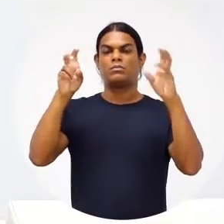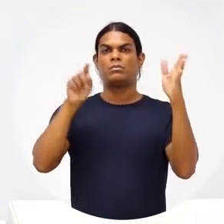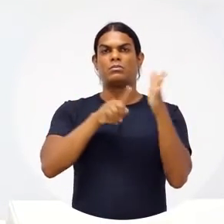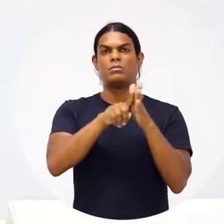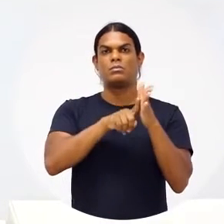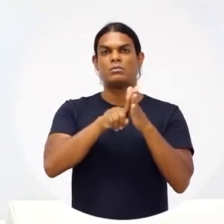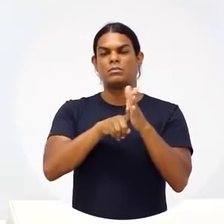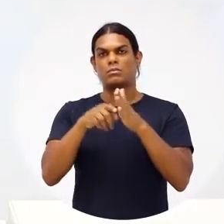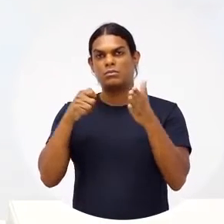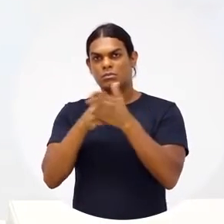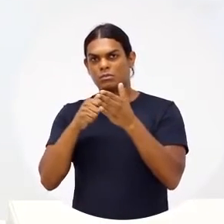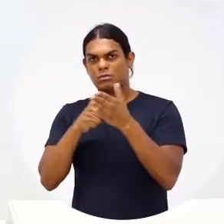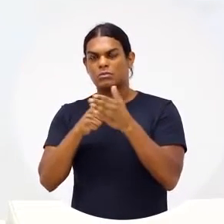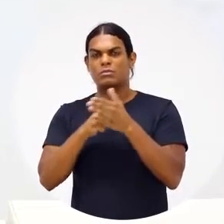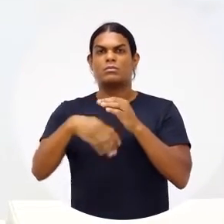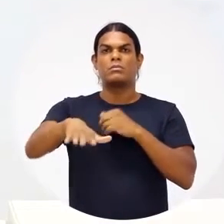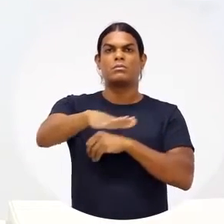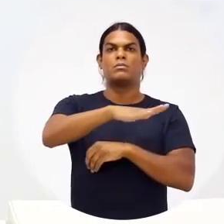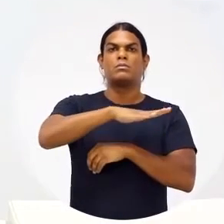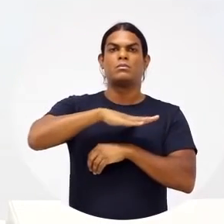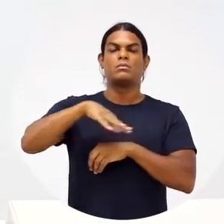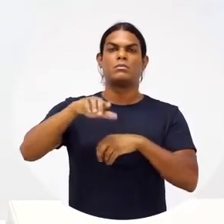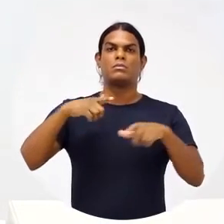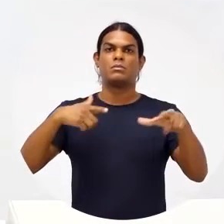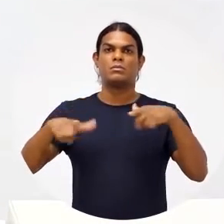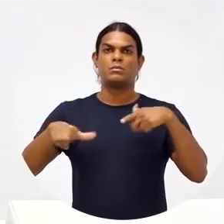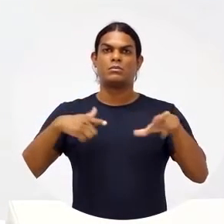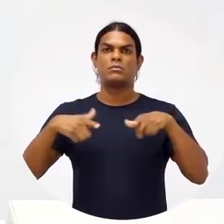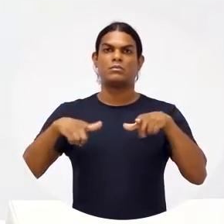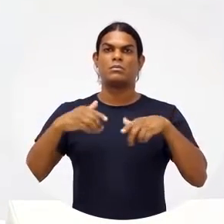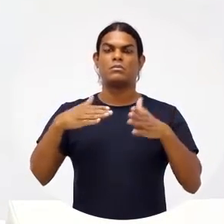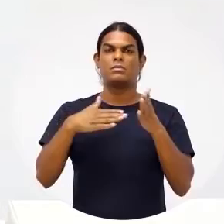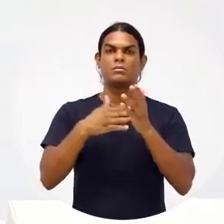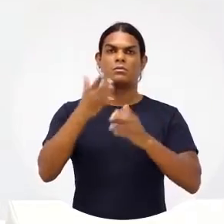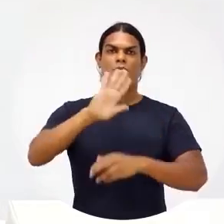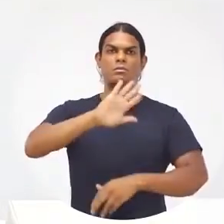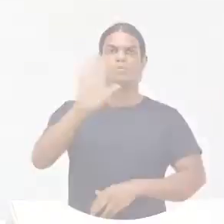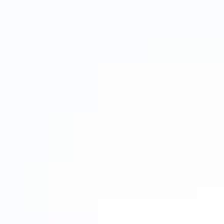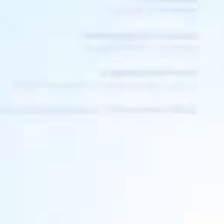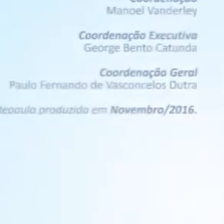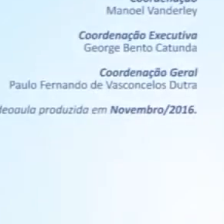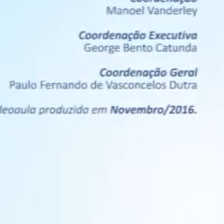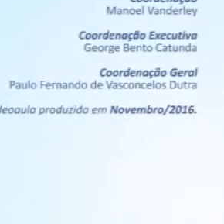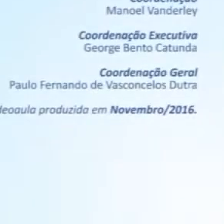os exames obrigatórios no ambiente de trabalho. Até mais!